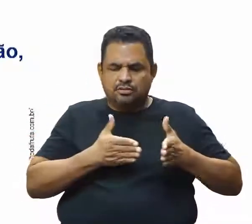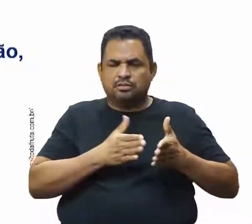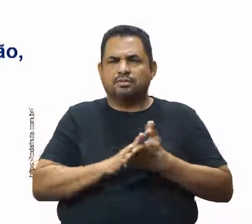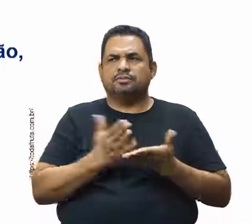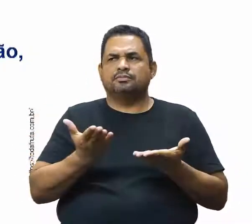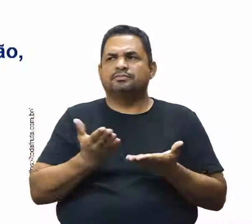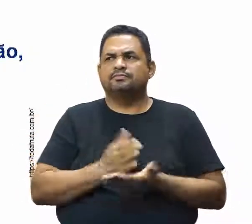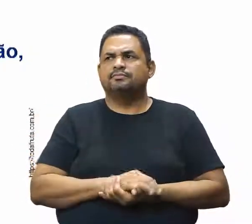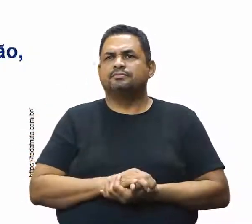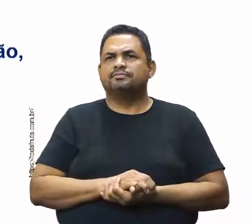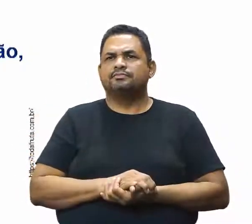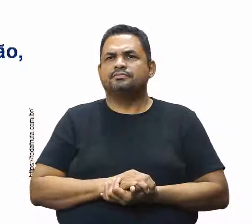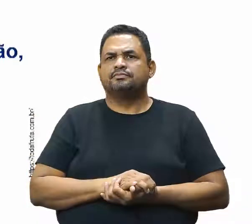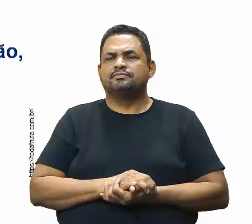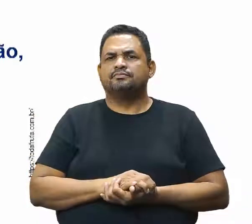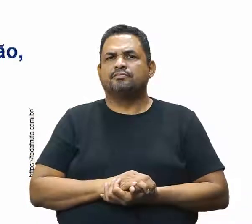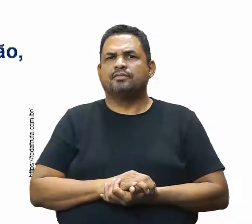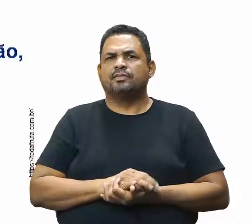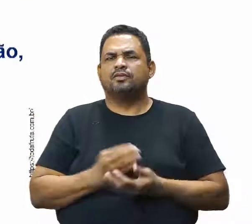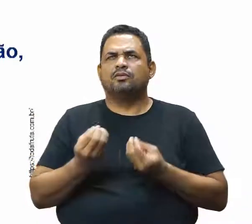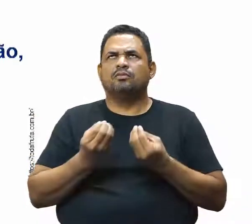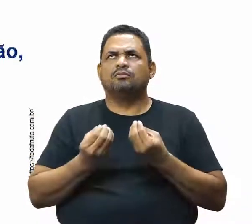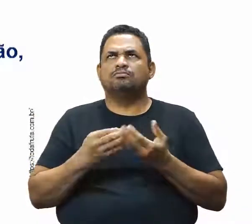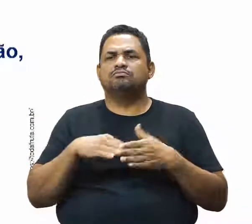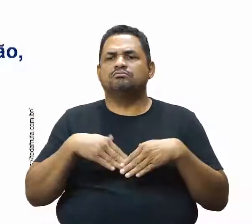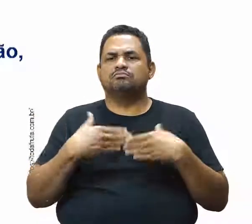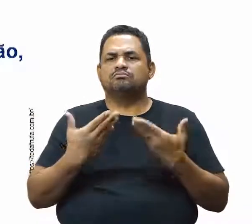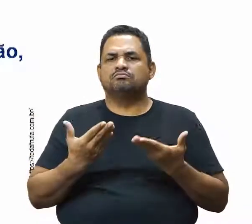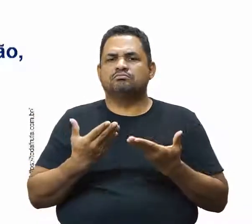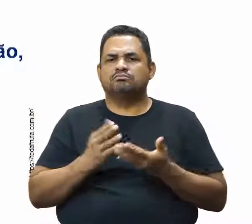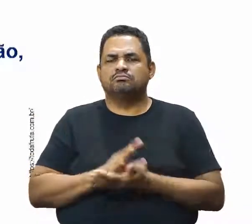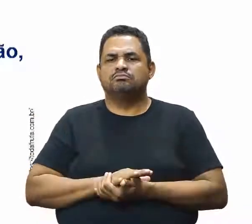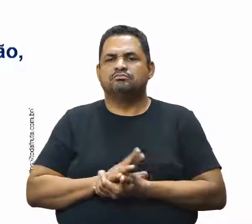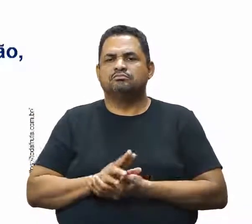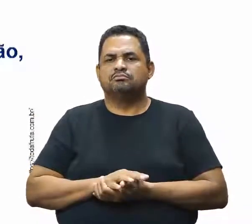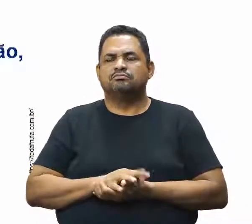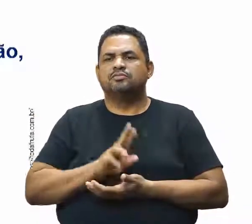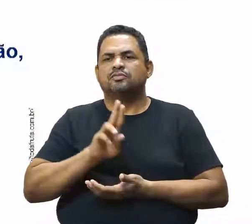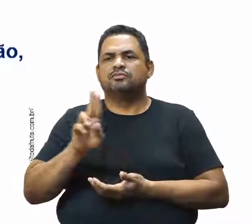tipo um nome.